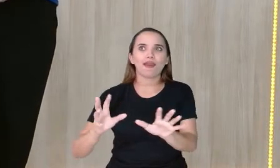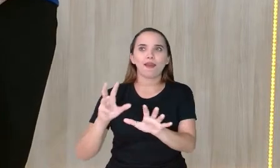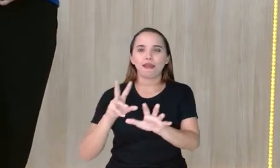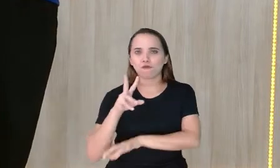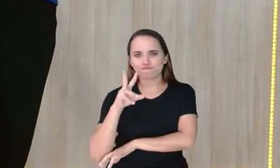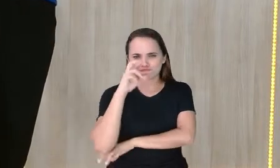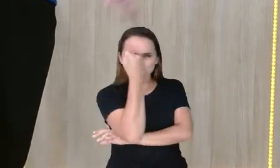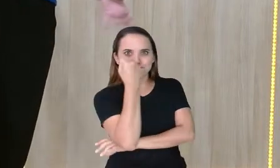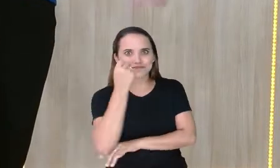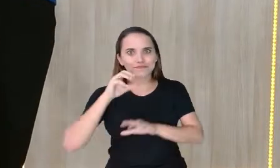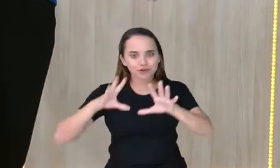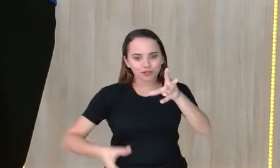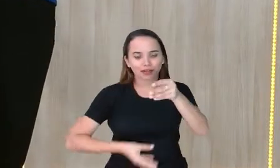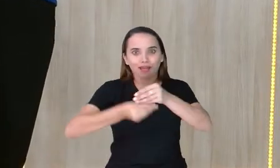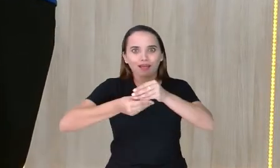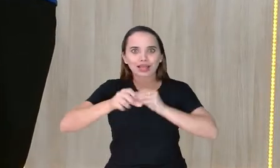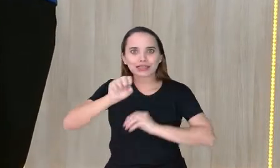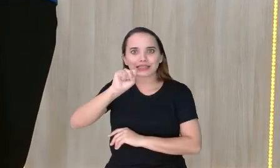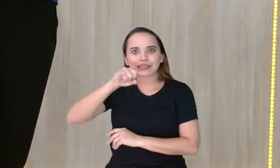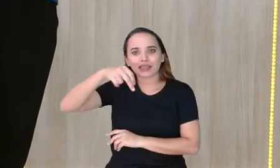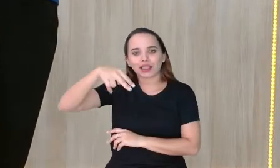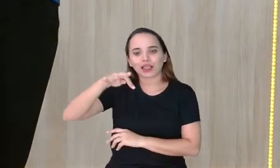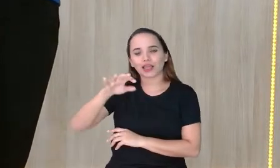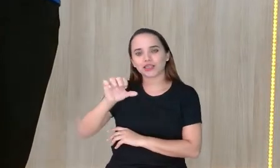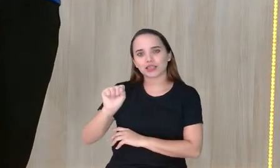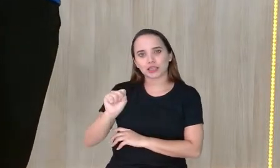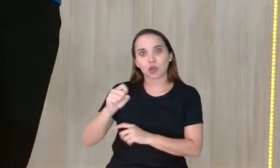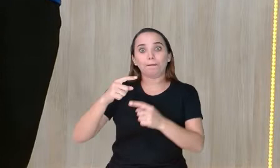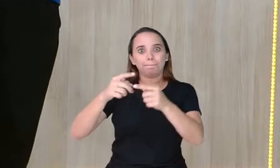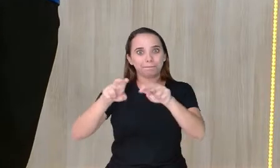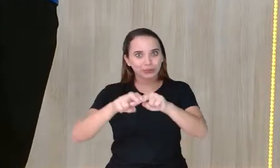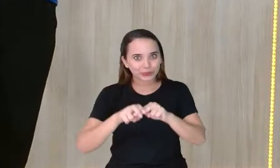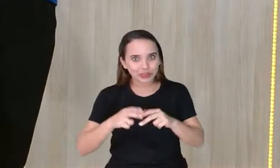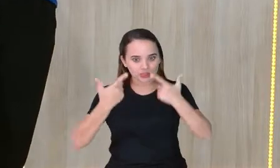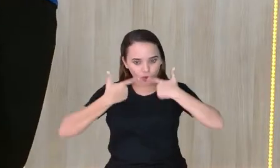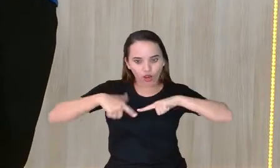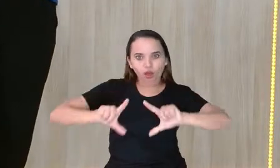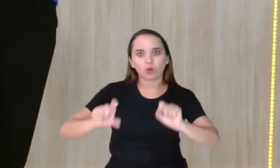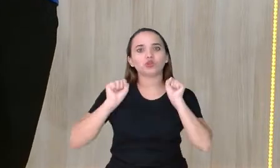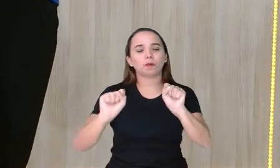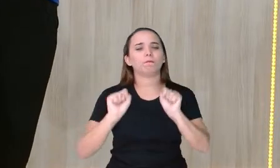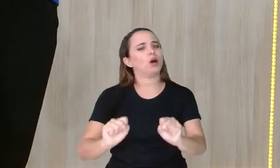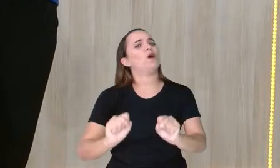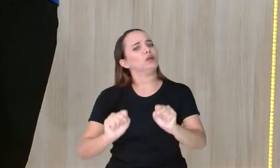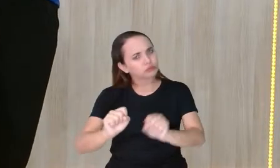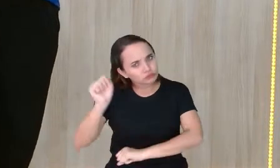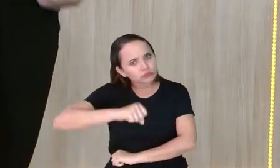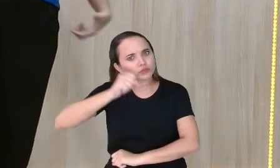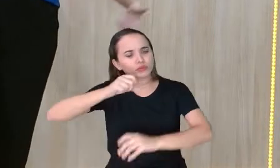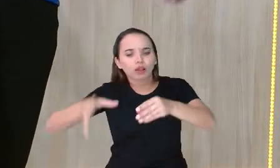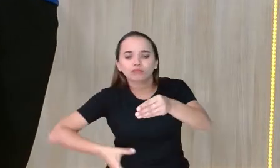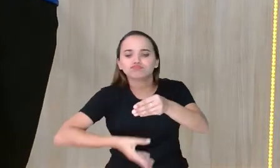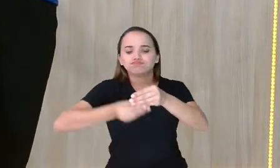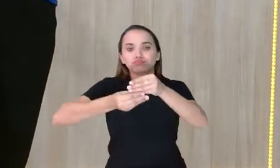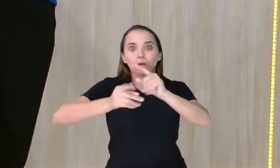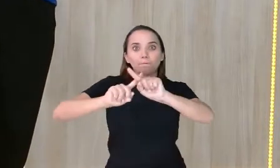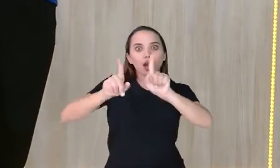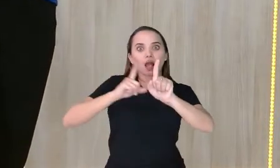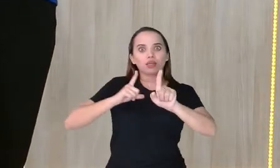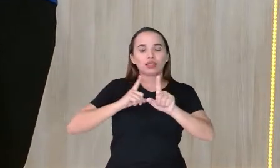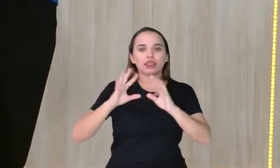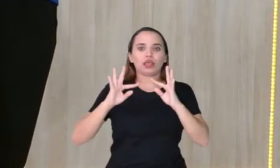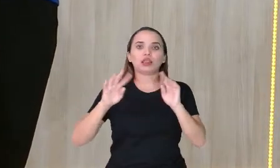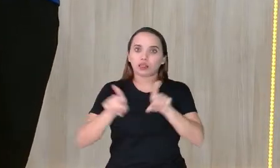síntese, né? É a prova que a linguagem ela pode ser muito sintética, ser muito resumida, mas trazer muito do não